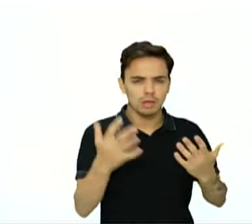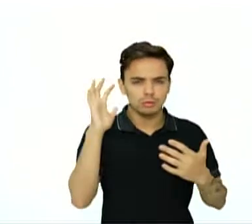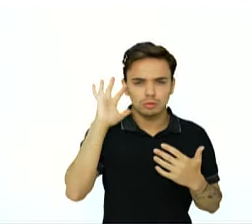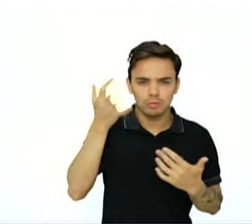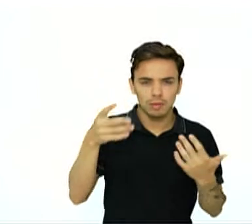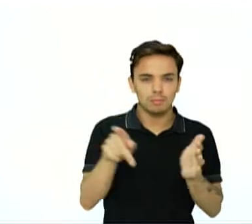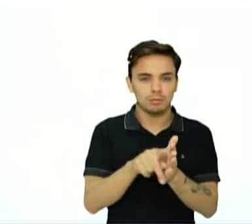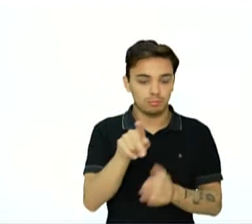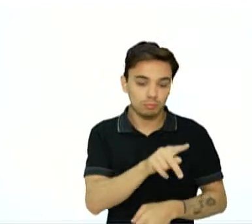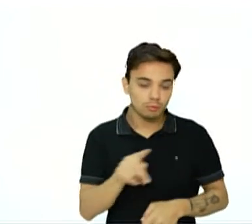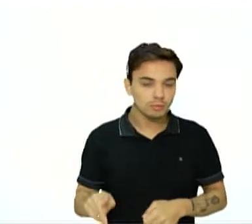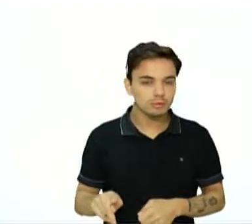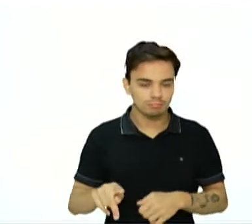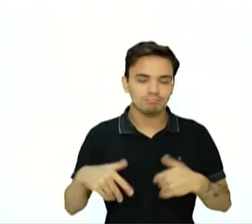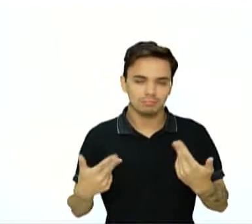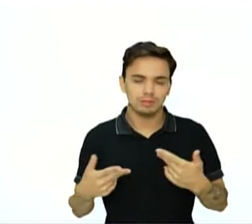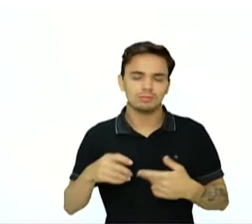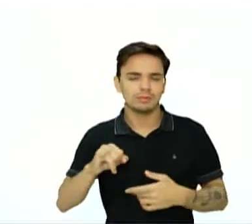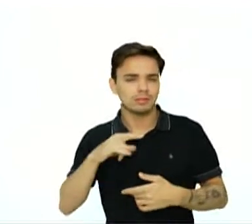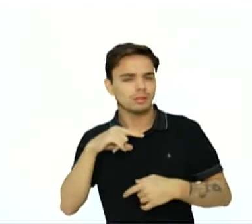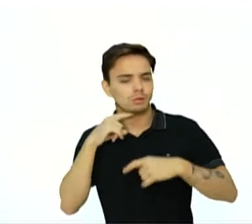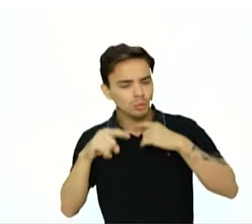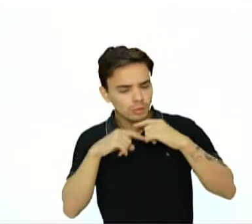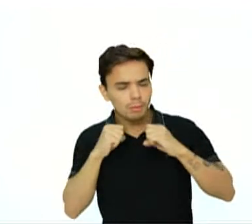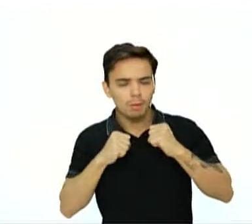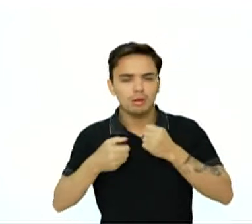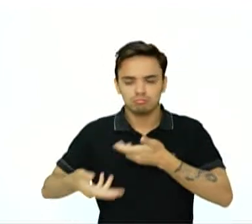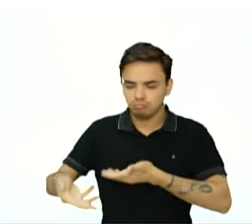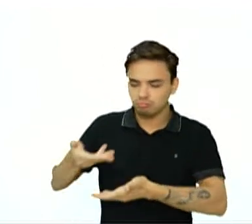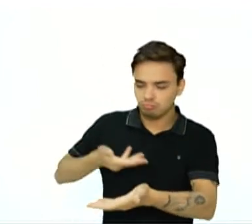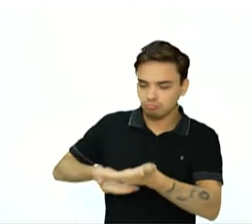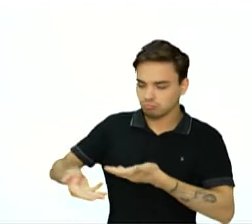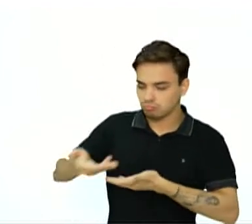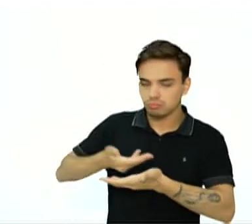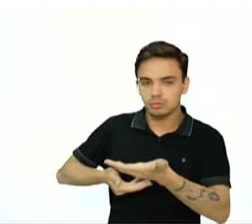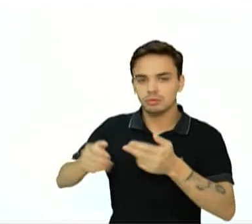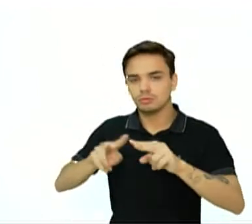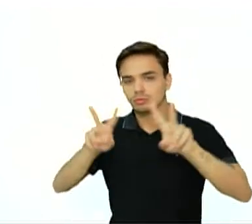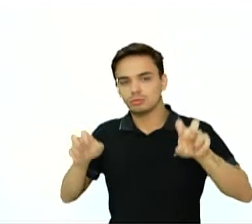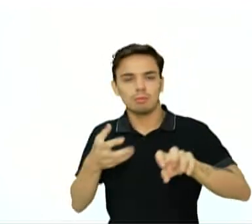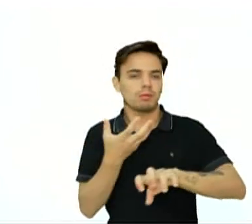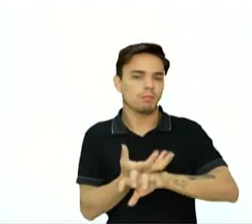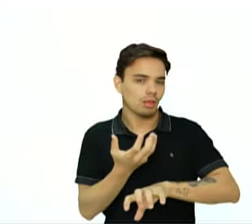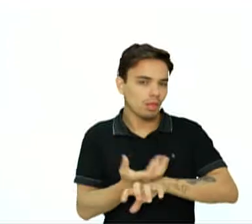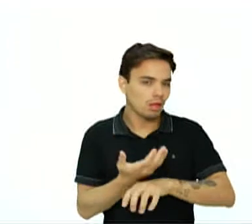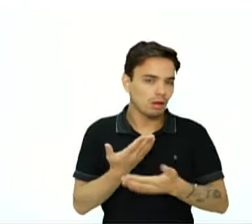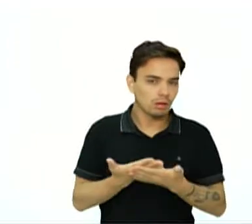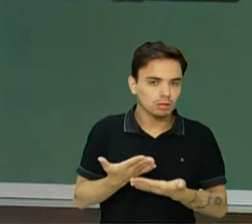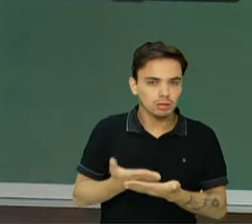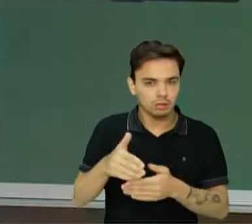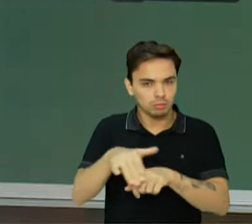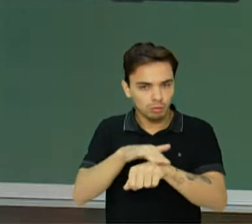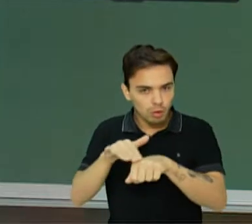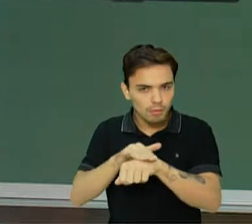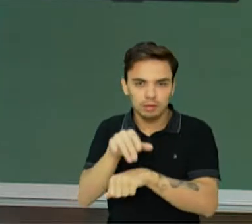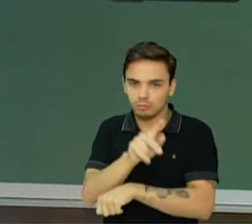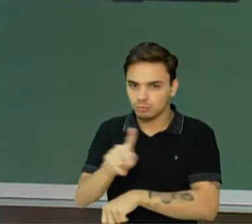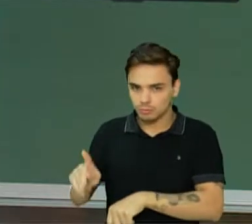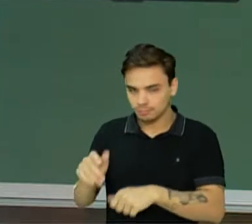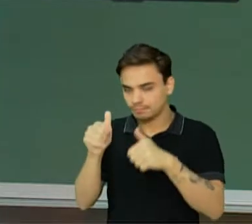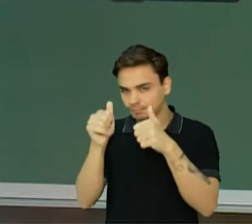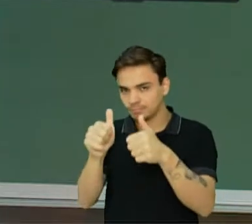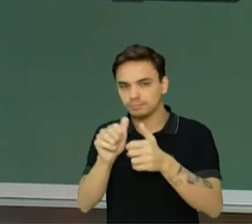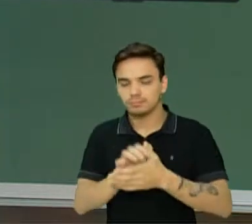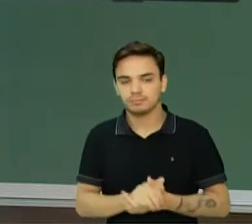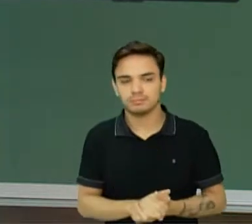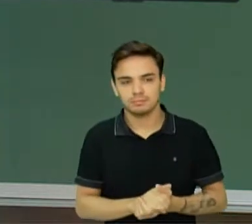aula. Então, qualquer dúvida, questionamento, tudo que você precisar a respeito das suas aulas, converse com o teu professor lá no mural. Posta para